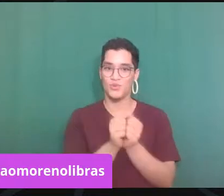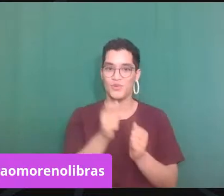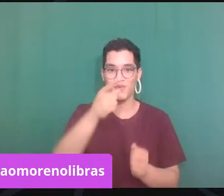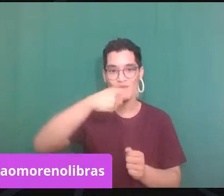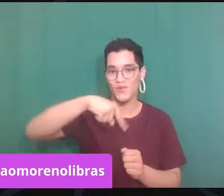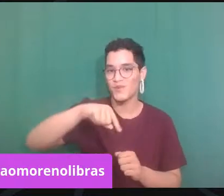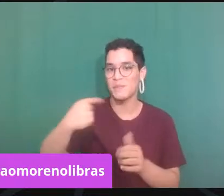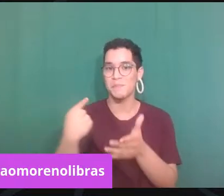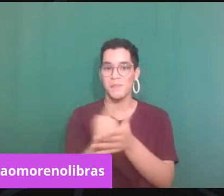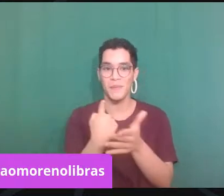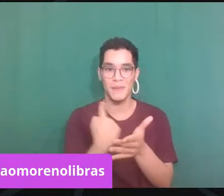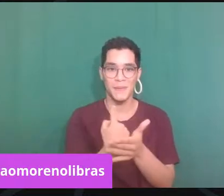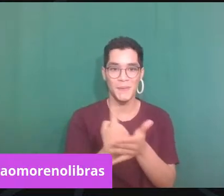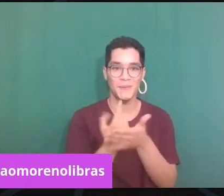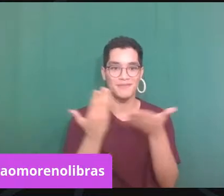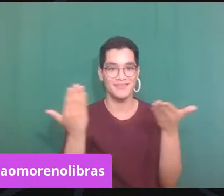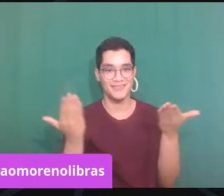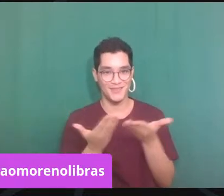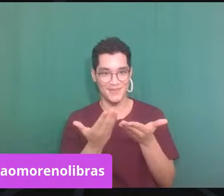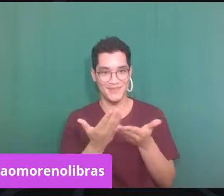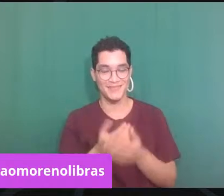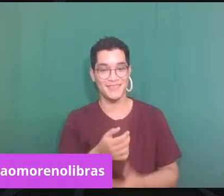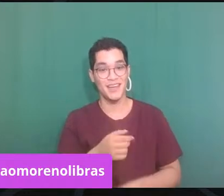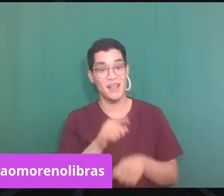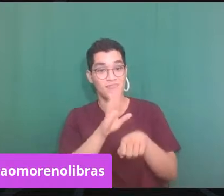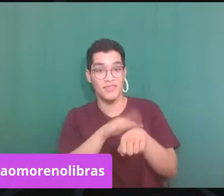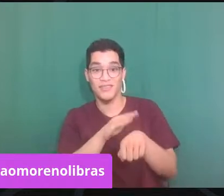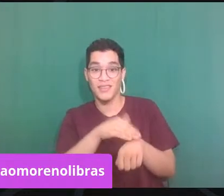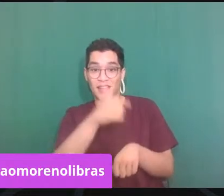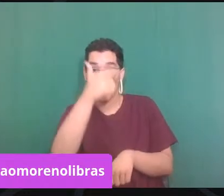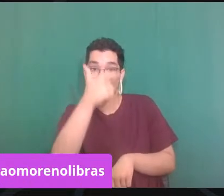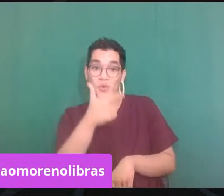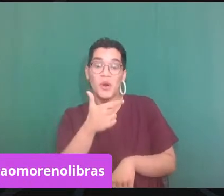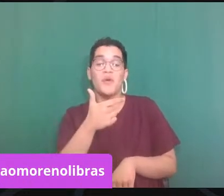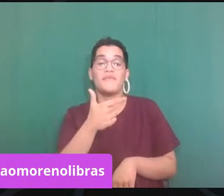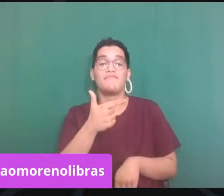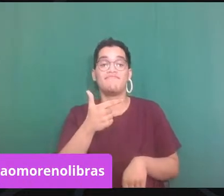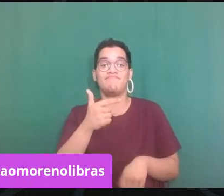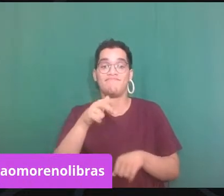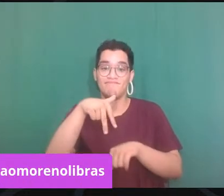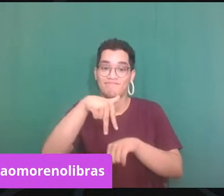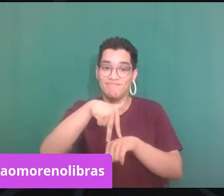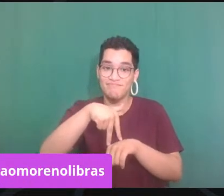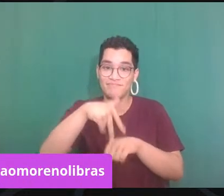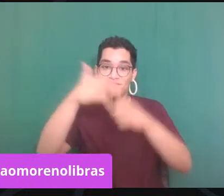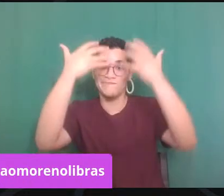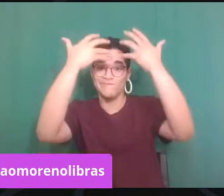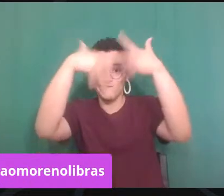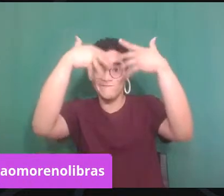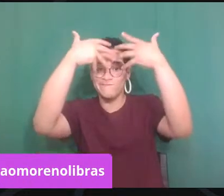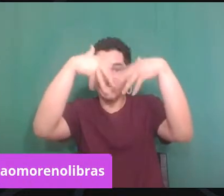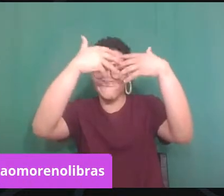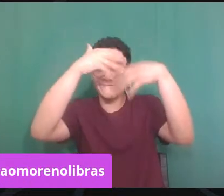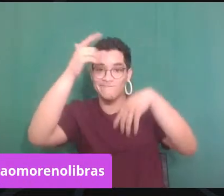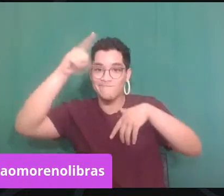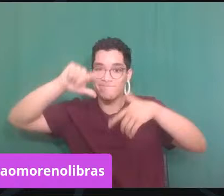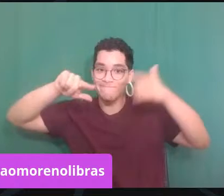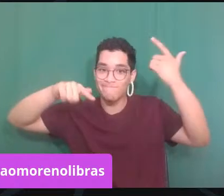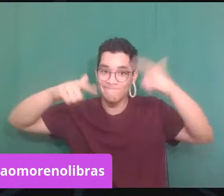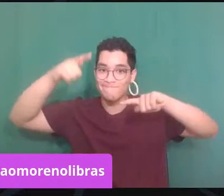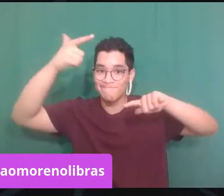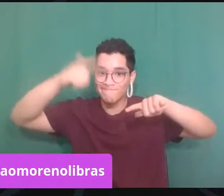vocês, e também no tempo que tive aí para repensar algumas questões que tinha que pôr nessa uma hora